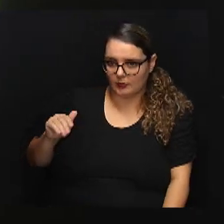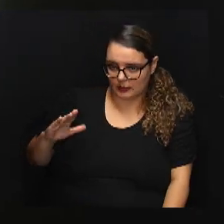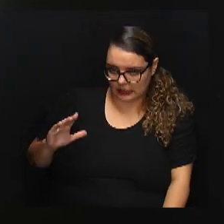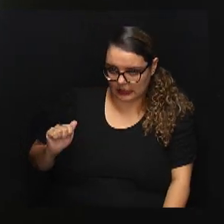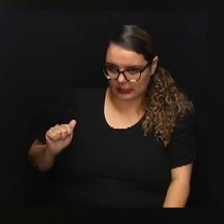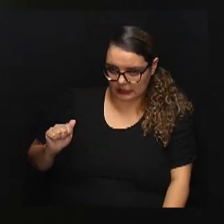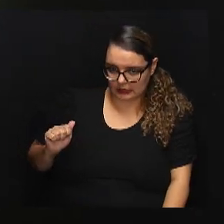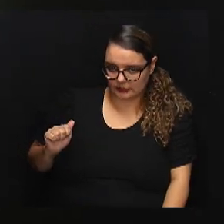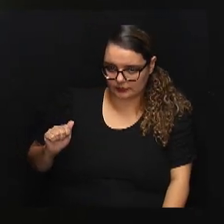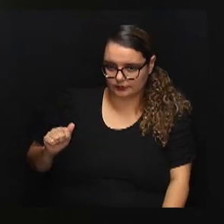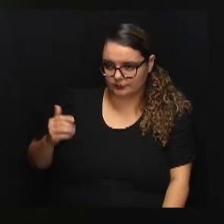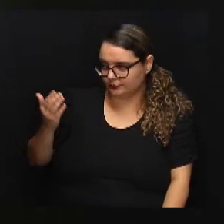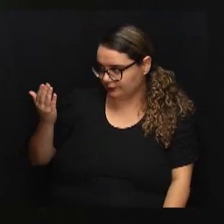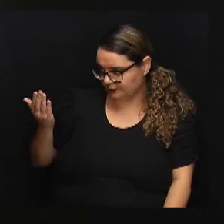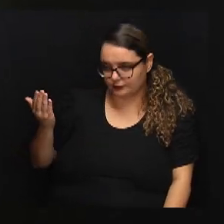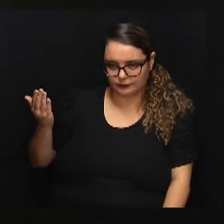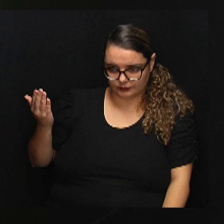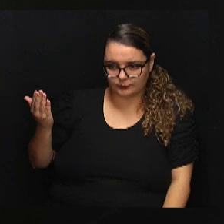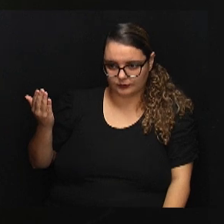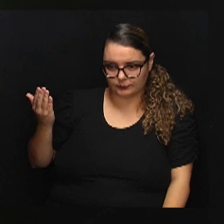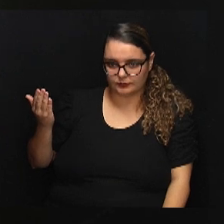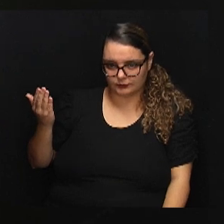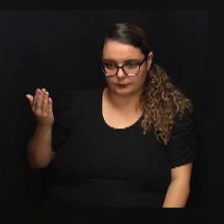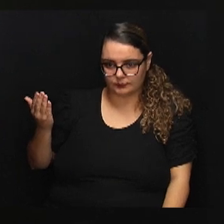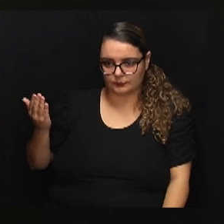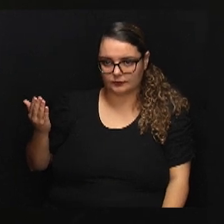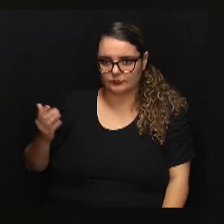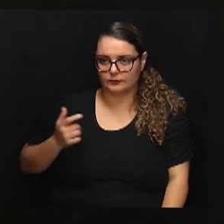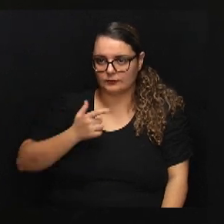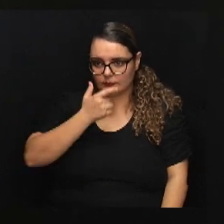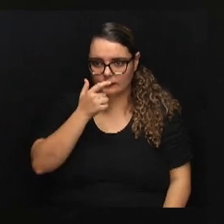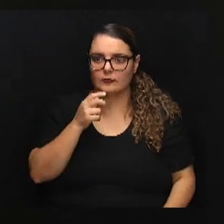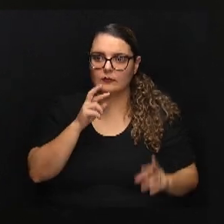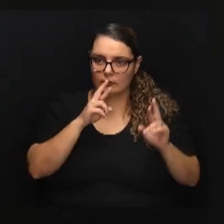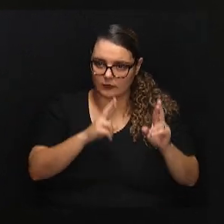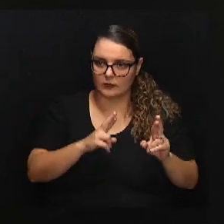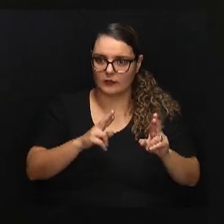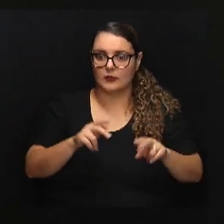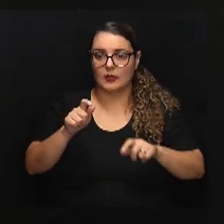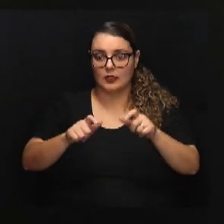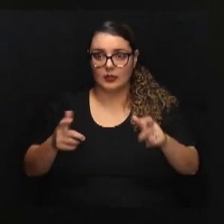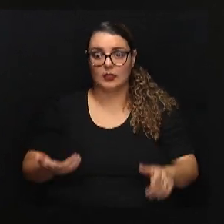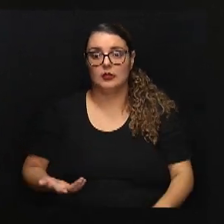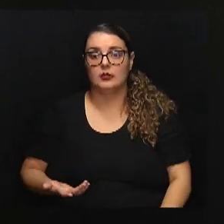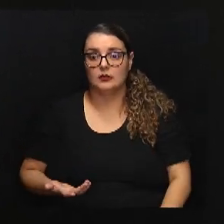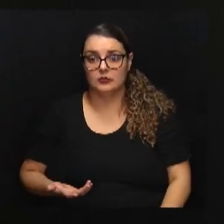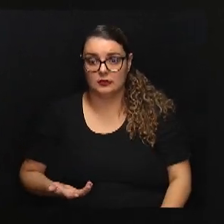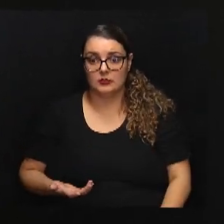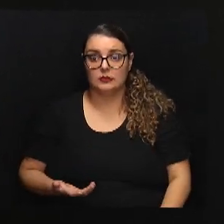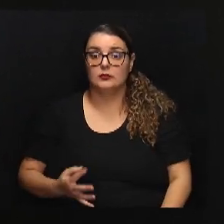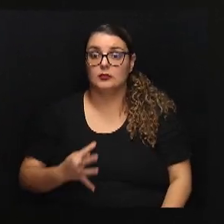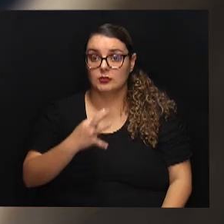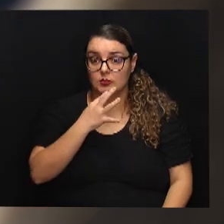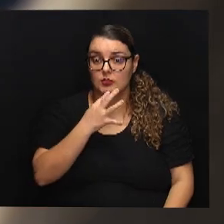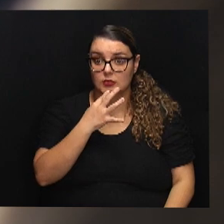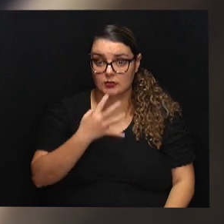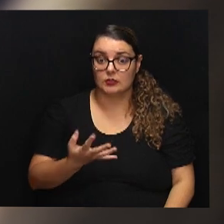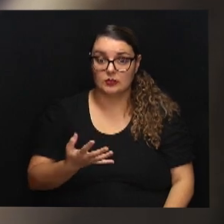apresenta. A placa, que é aquela placa, né, oclusal, né, que é uma placa para dormir, que muitas